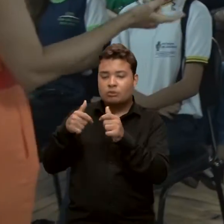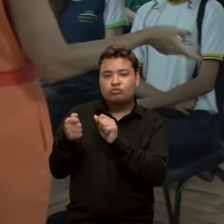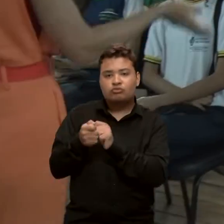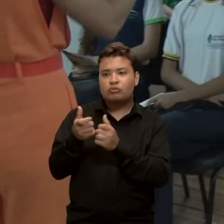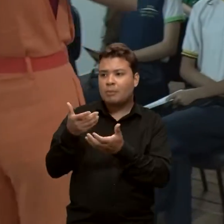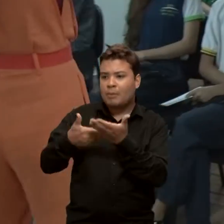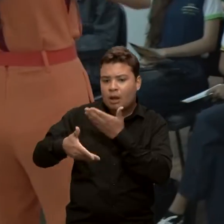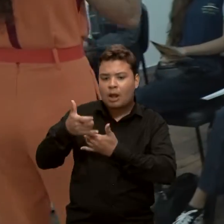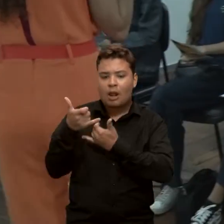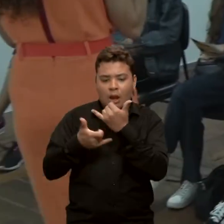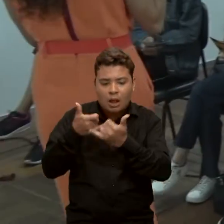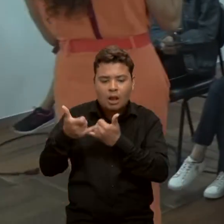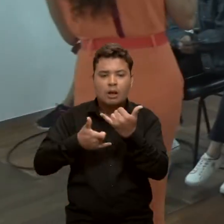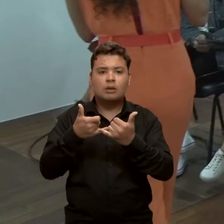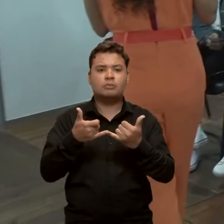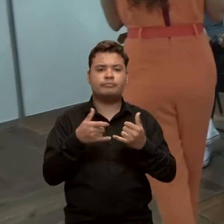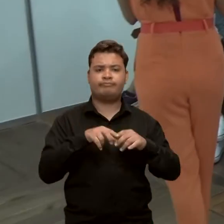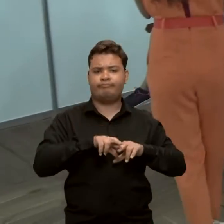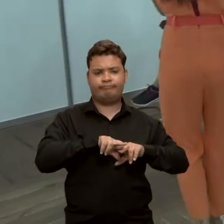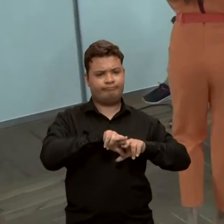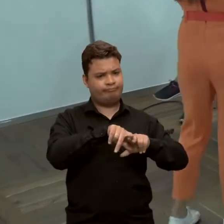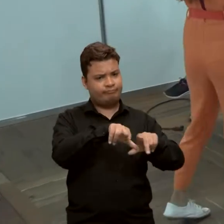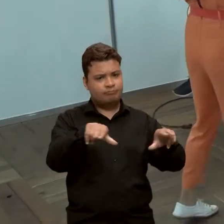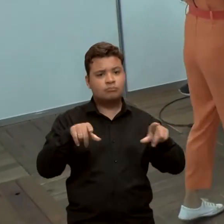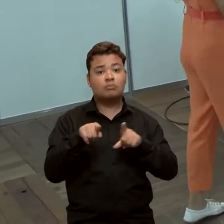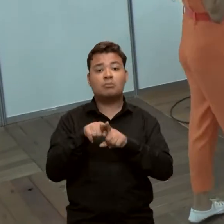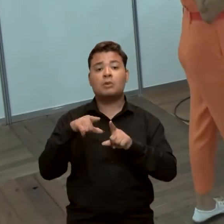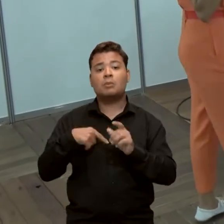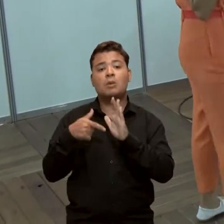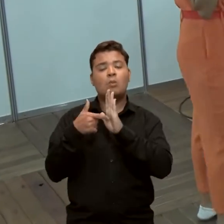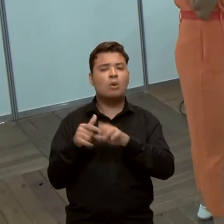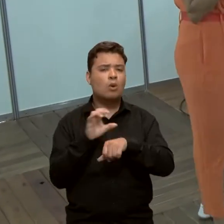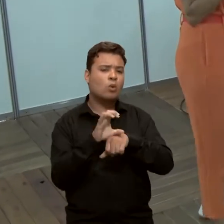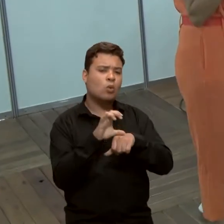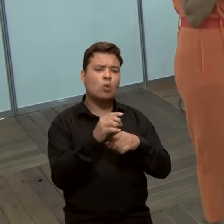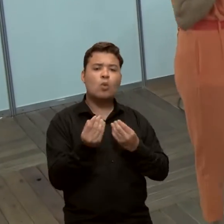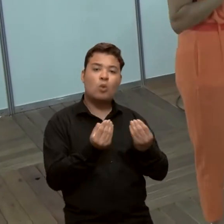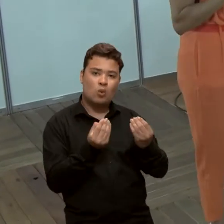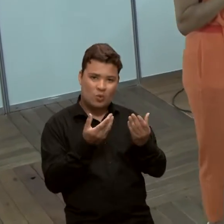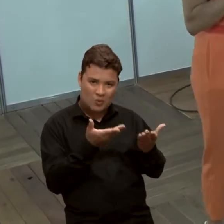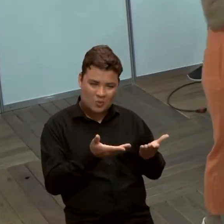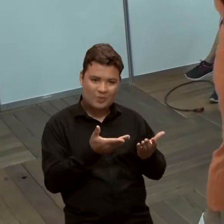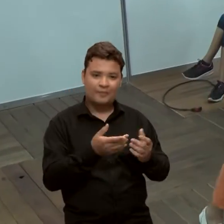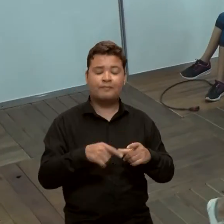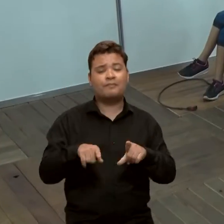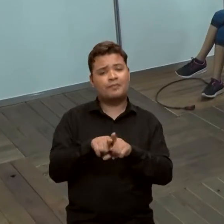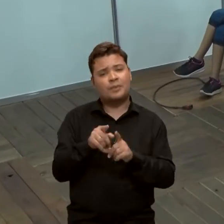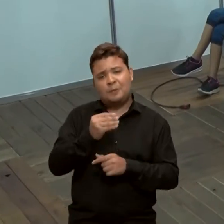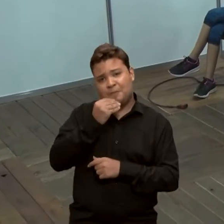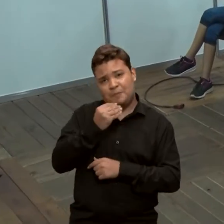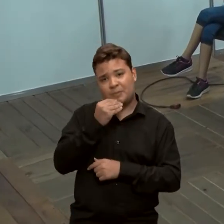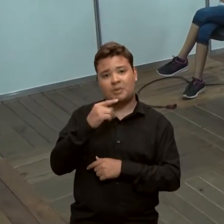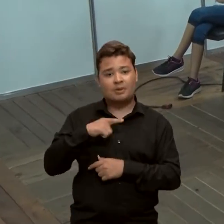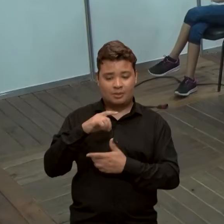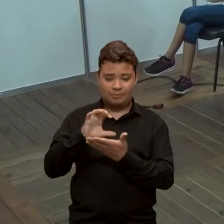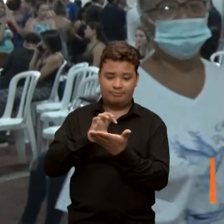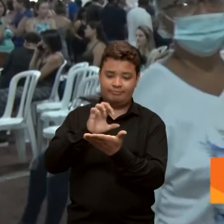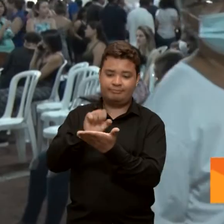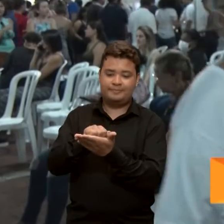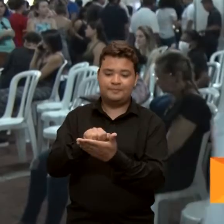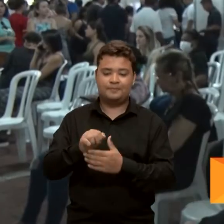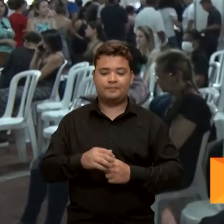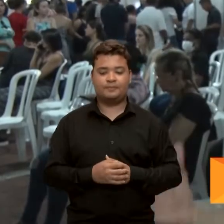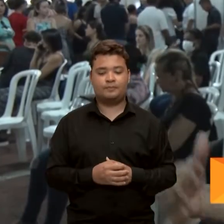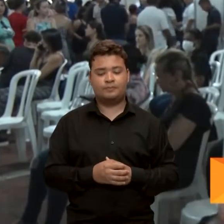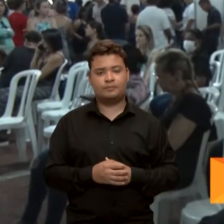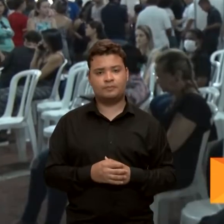jogos, COTEC Verso e demonstrações dos cursos ofertados, além, claro, das inscrições. A